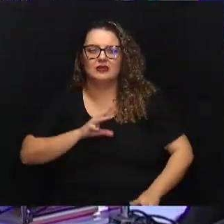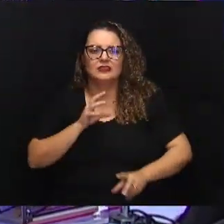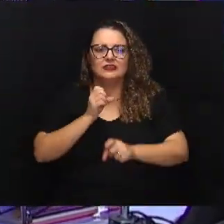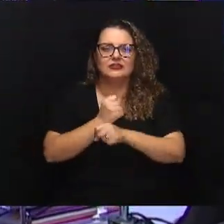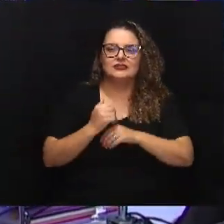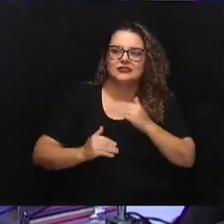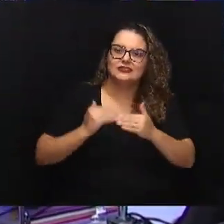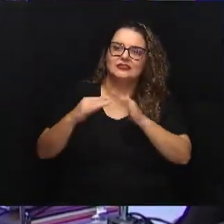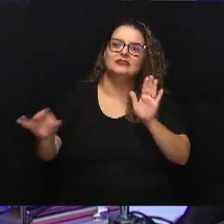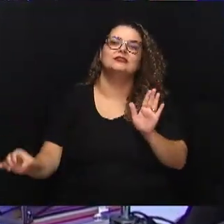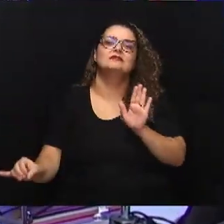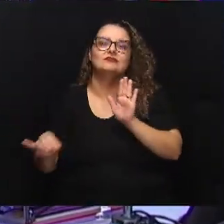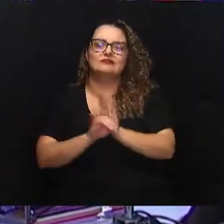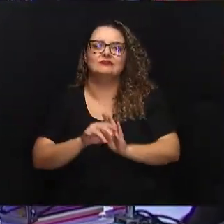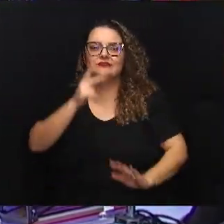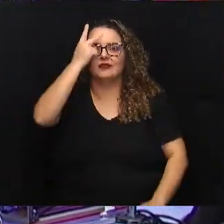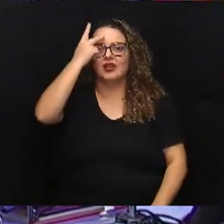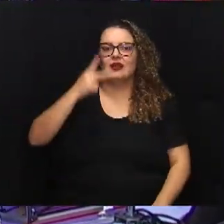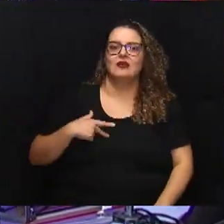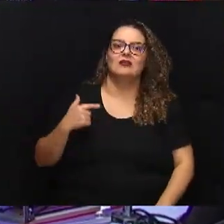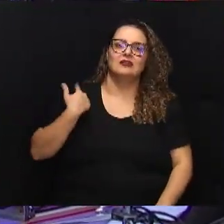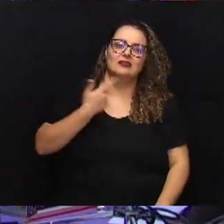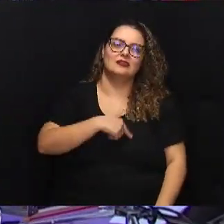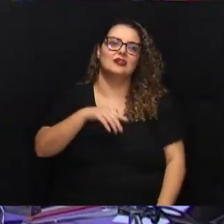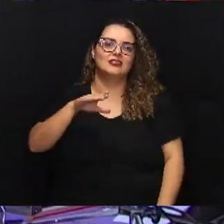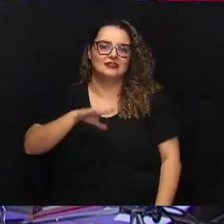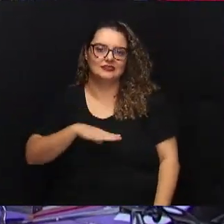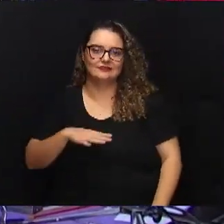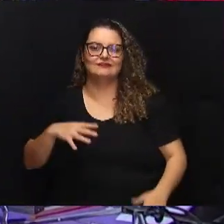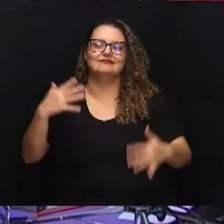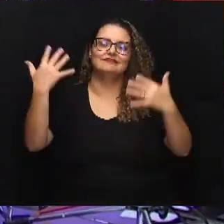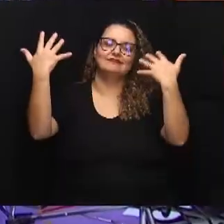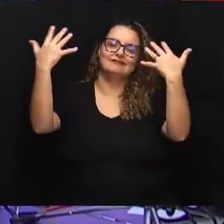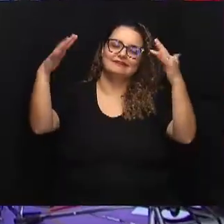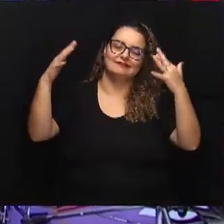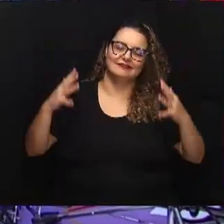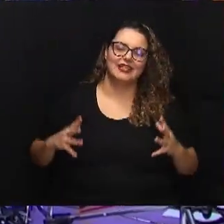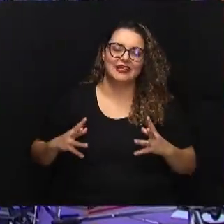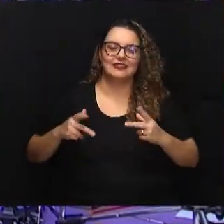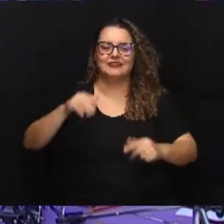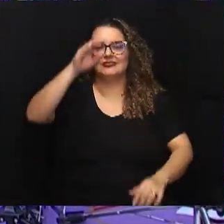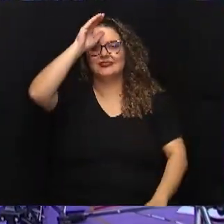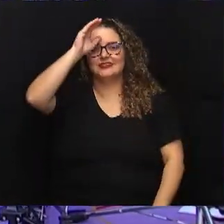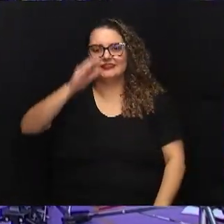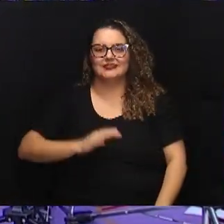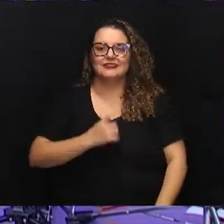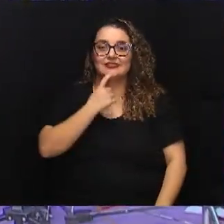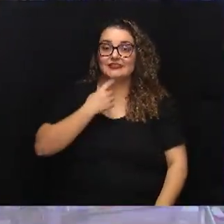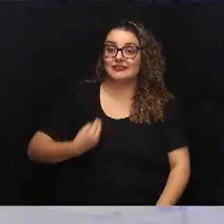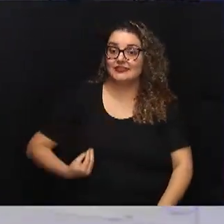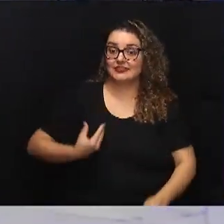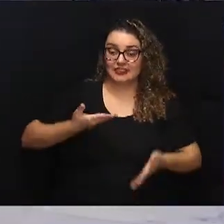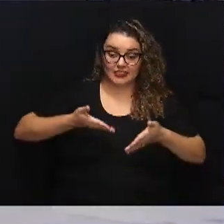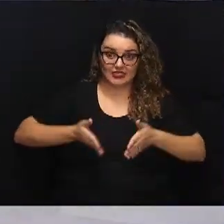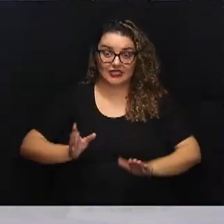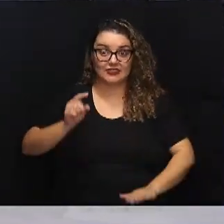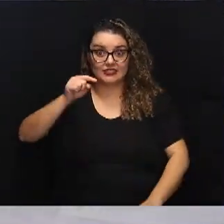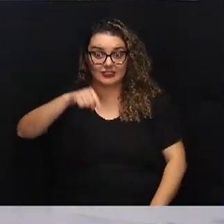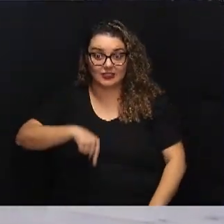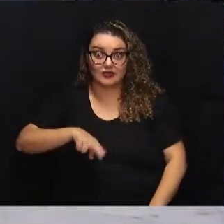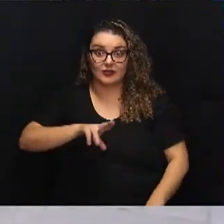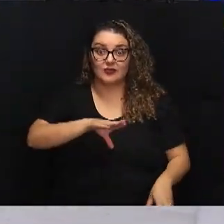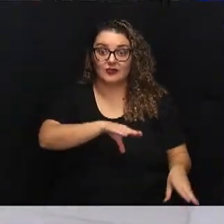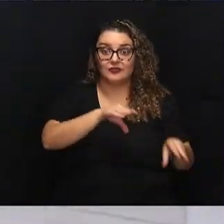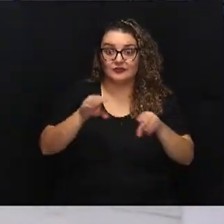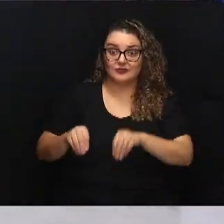uma identidade que é própria da nossa cidade. Então, parabéns a todo campineiro que aqui vive, que nasceu aqui ou que